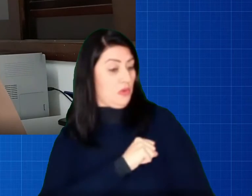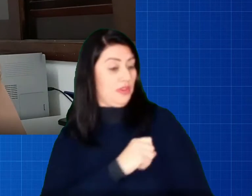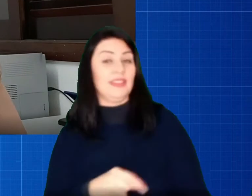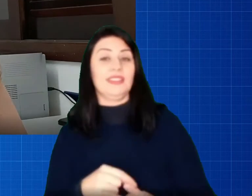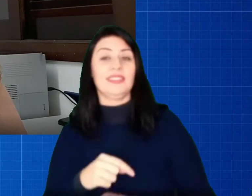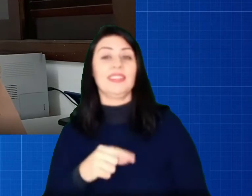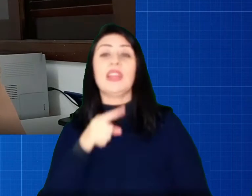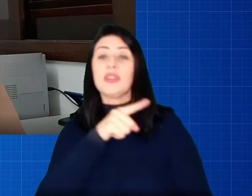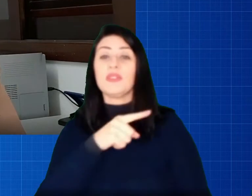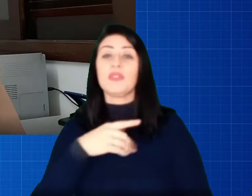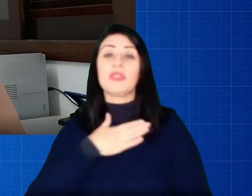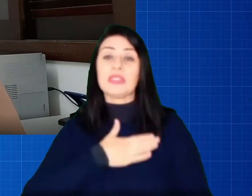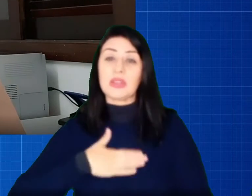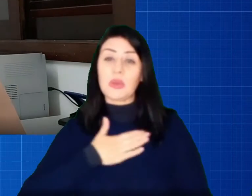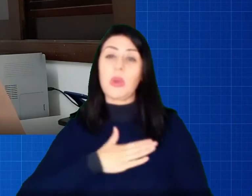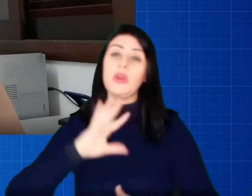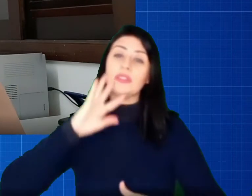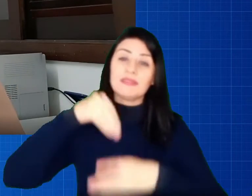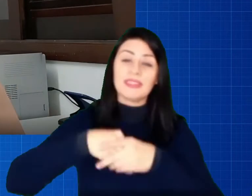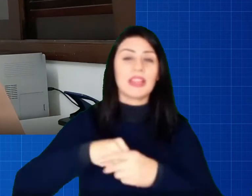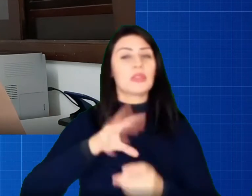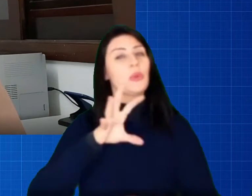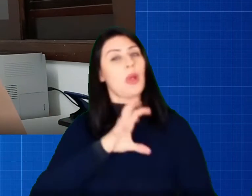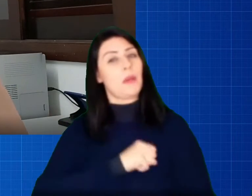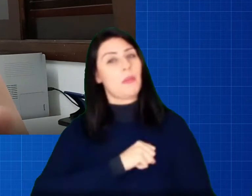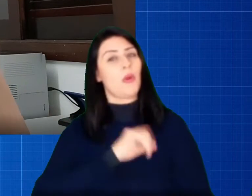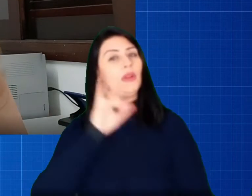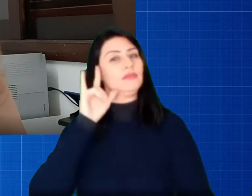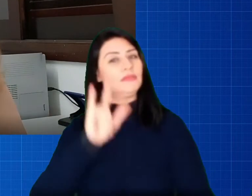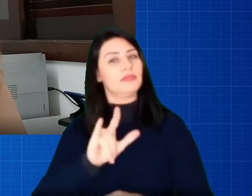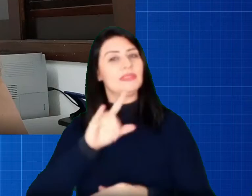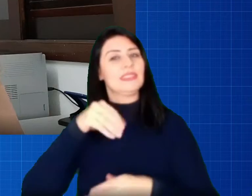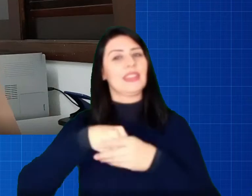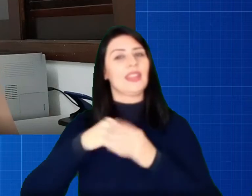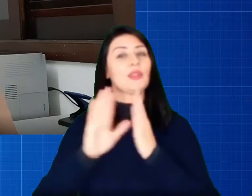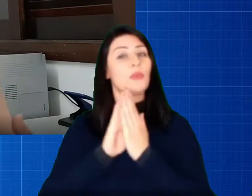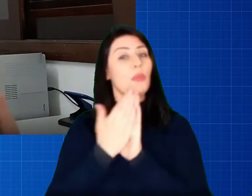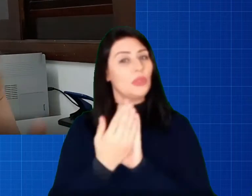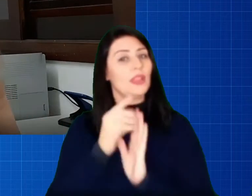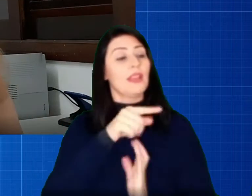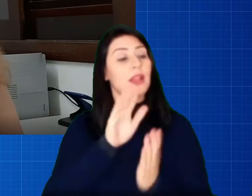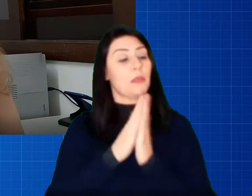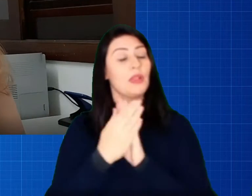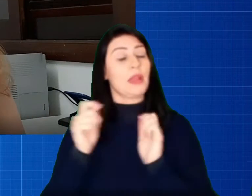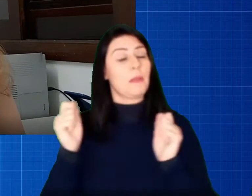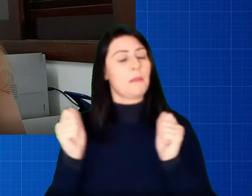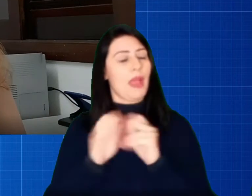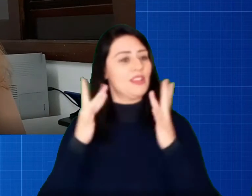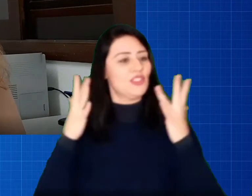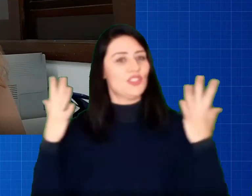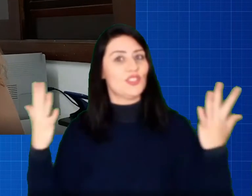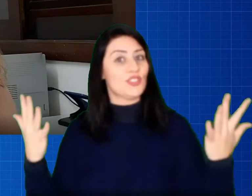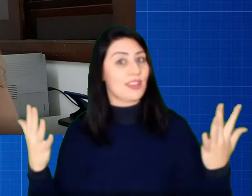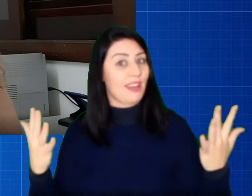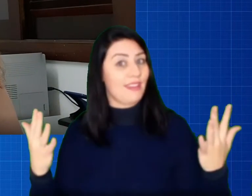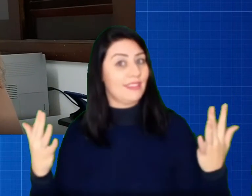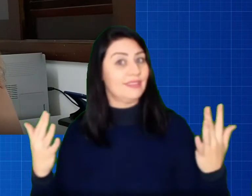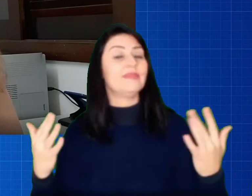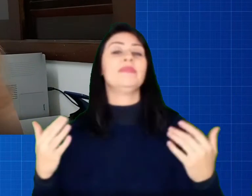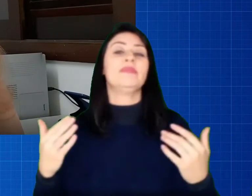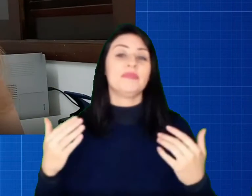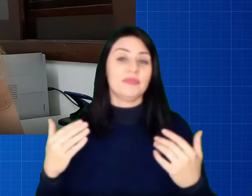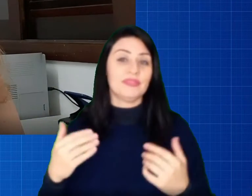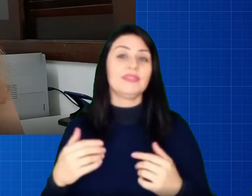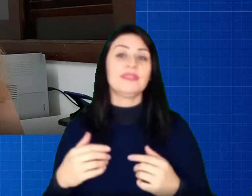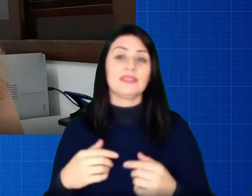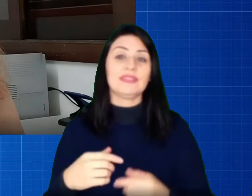falo assim, olha, você sabia que essa boneca é a boneca do amor? Você não construiu ela com amor, então você colocou todo o amor dela nela. E ela é